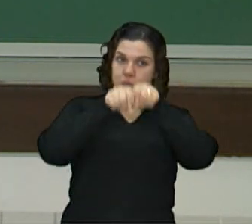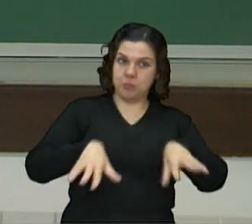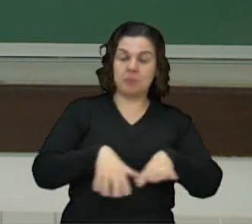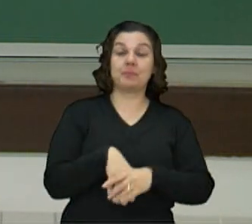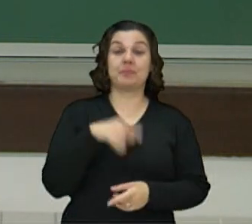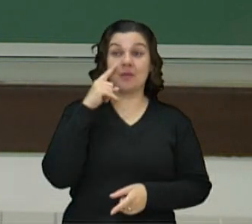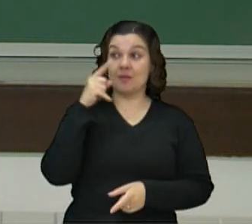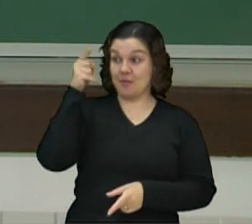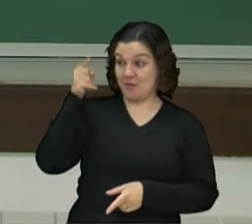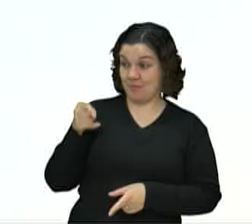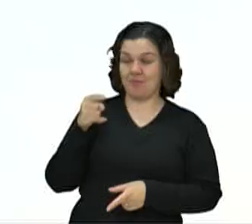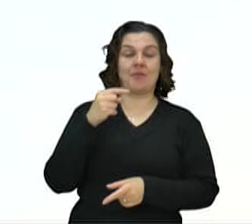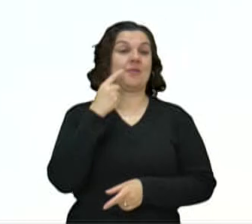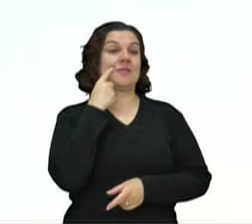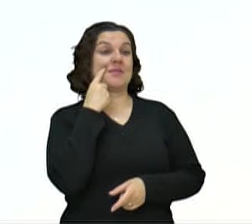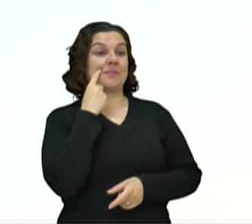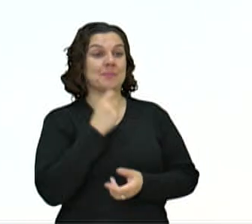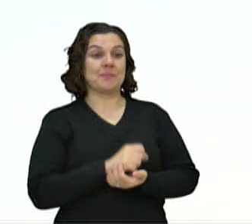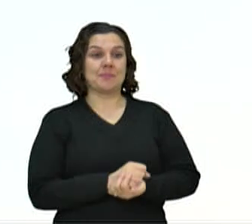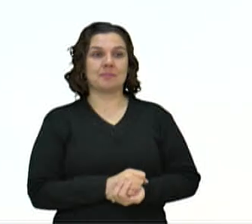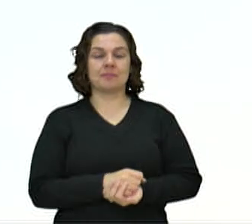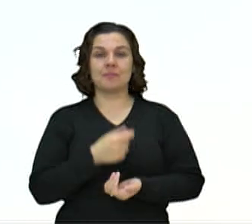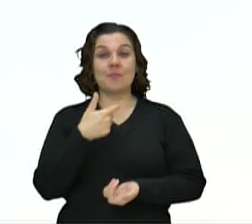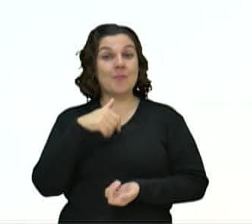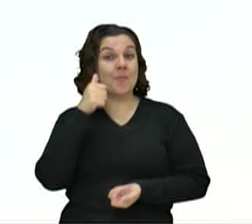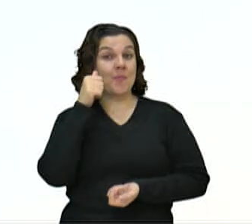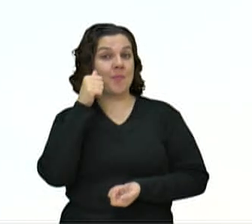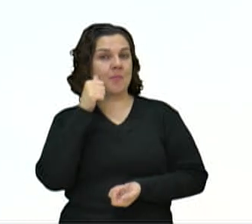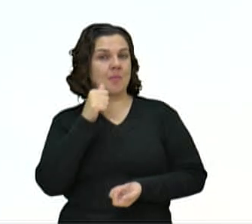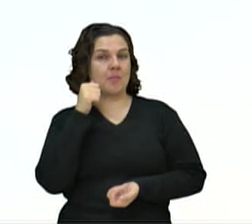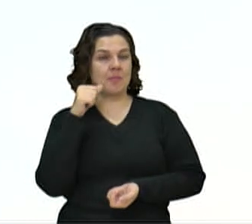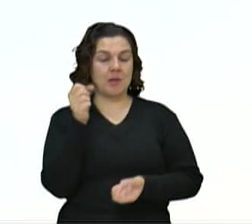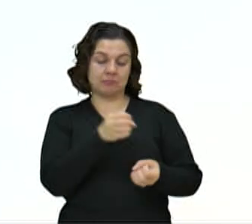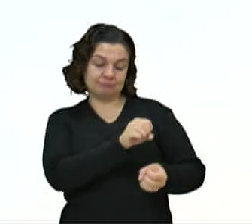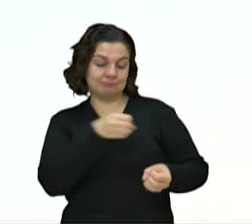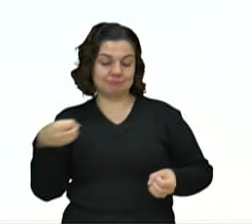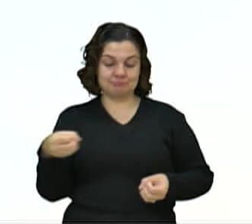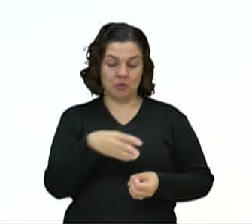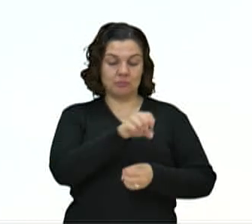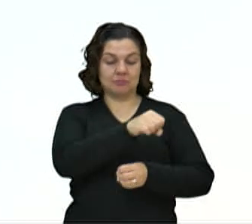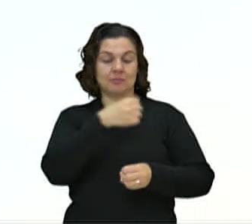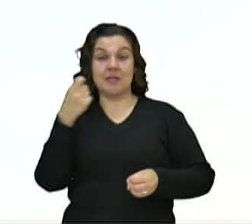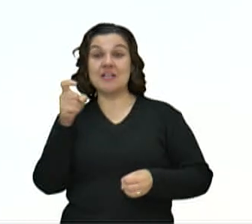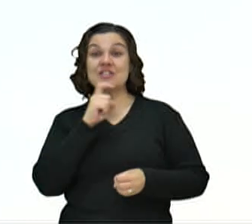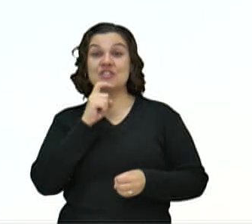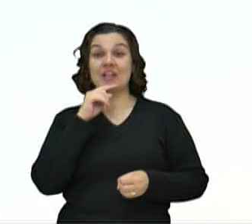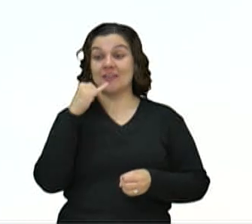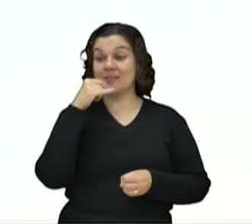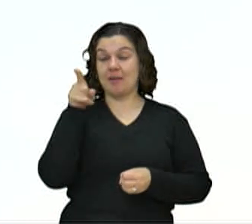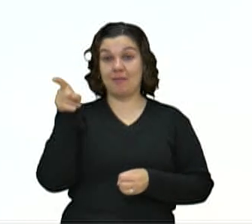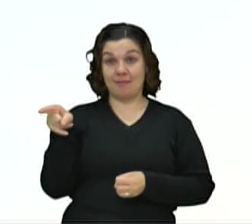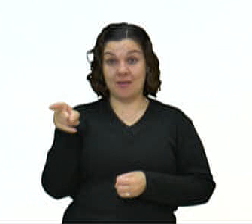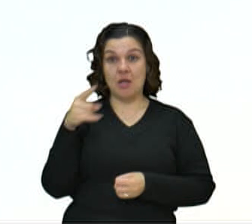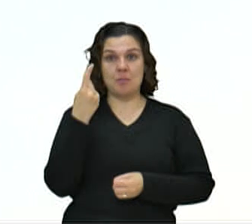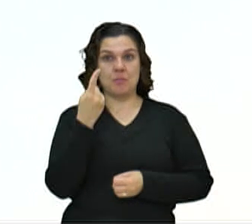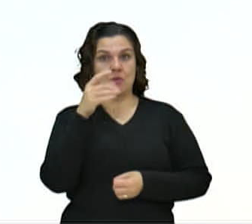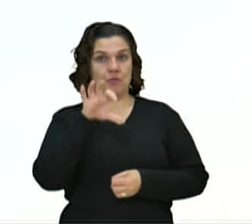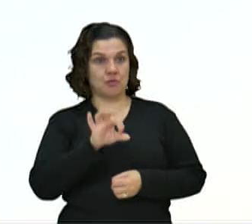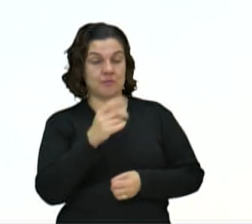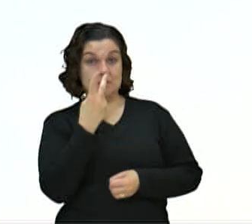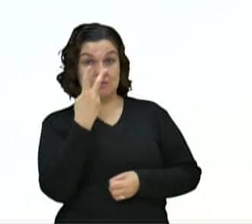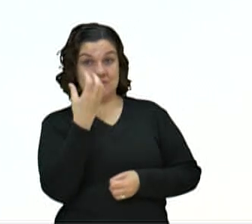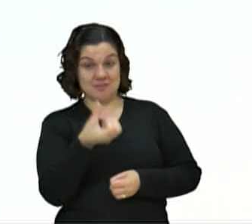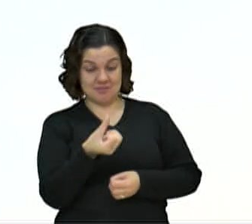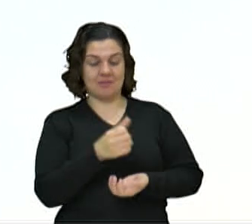divulgadas. Aqui você tem uma imagem do lançamento da geladeira elétrica em